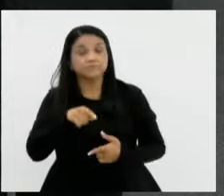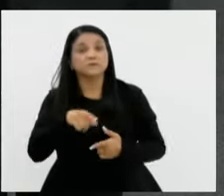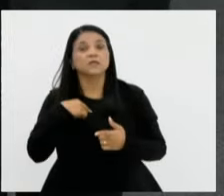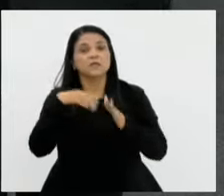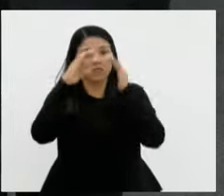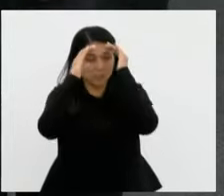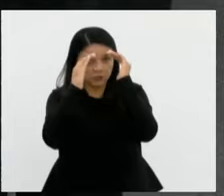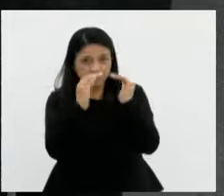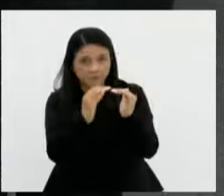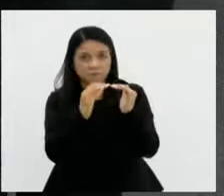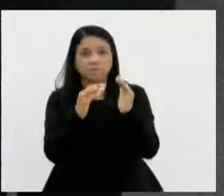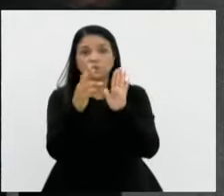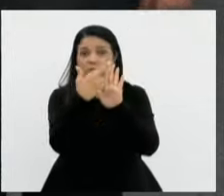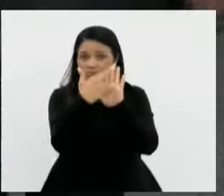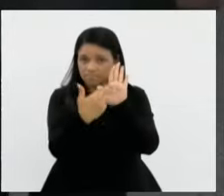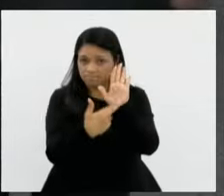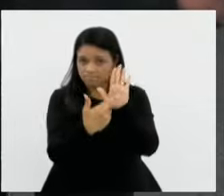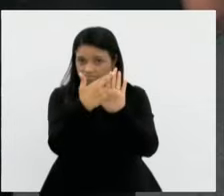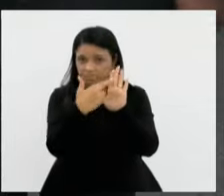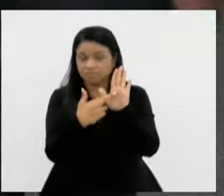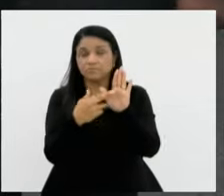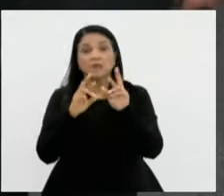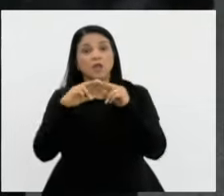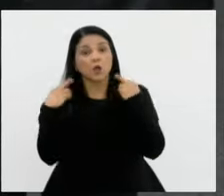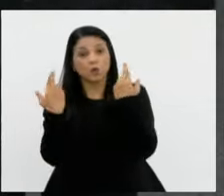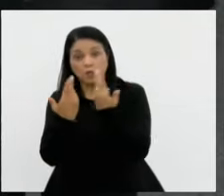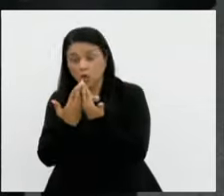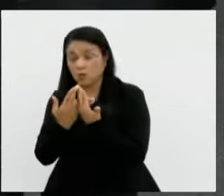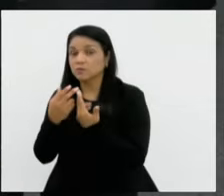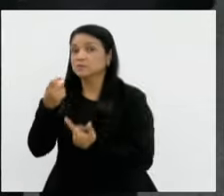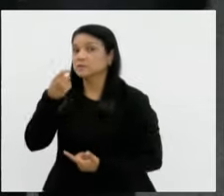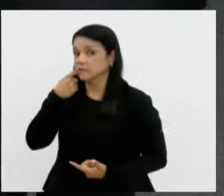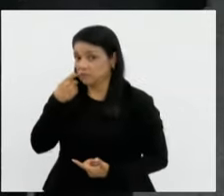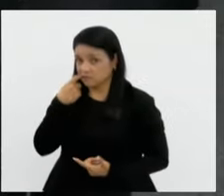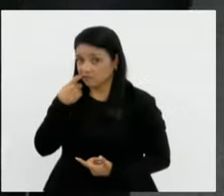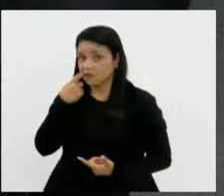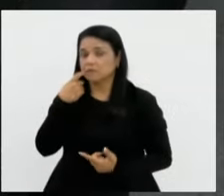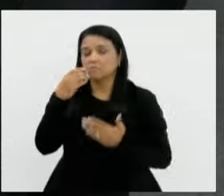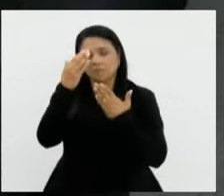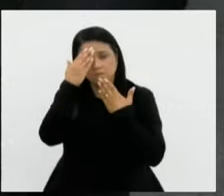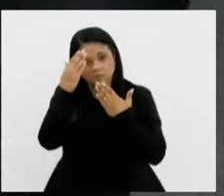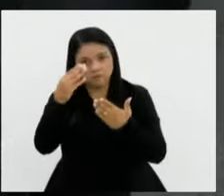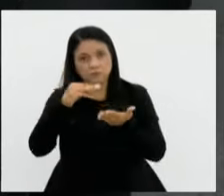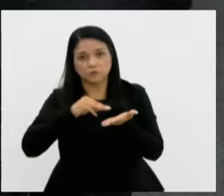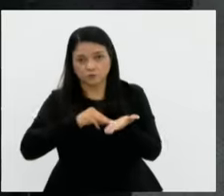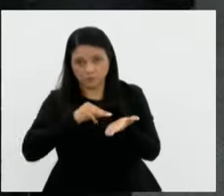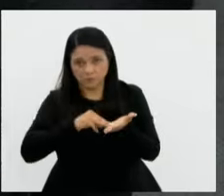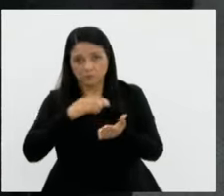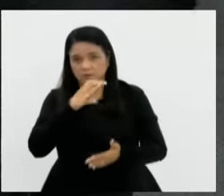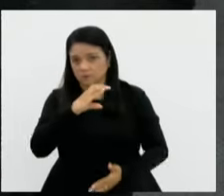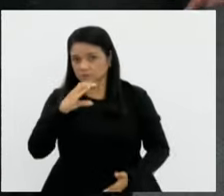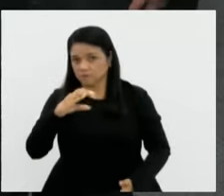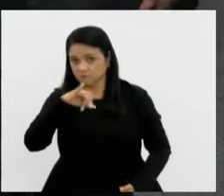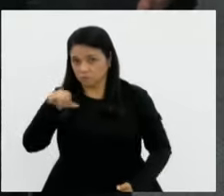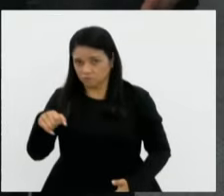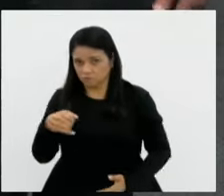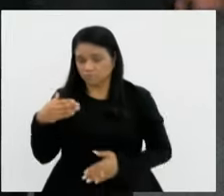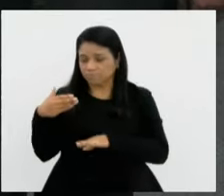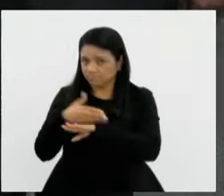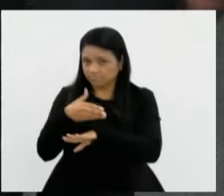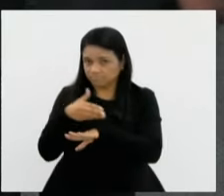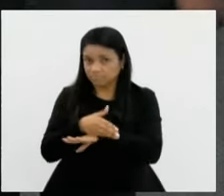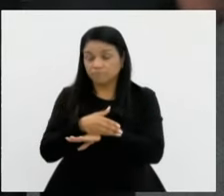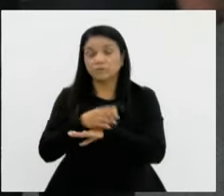fizemos a sessão extraordinária na sexta-feira e agradecer a todos os membros da CCJ que estiveram presentes. Ali nós definimos